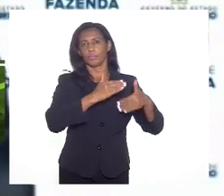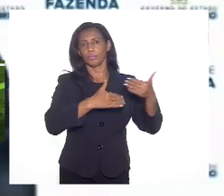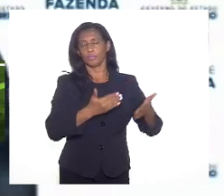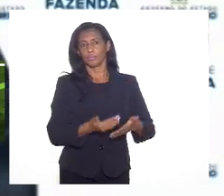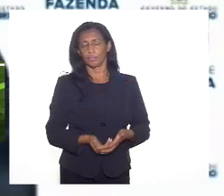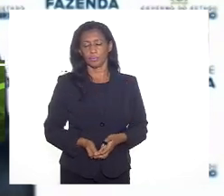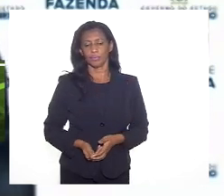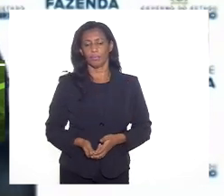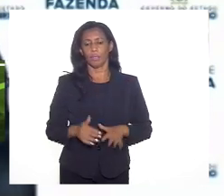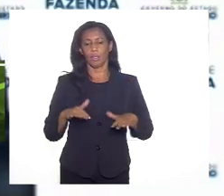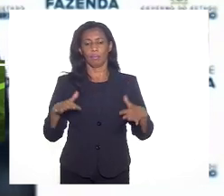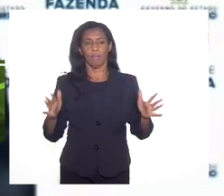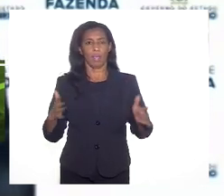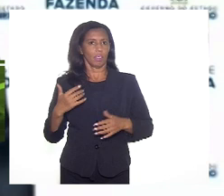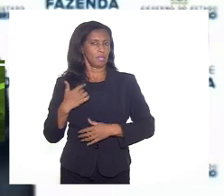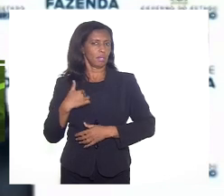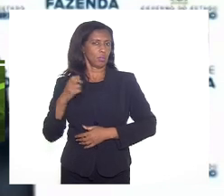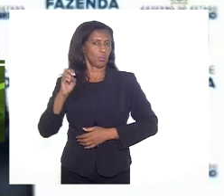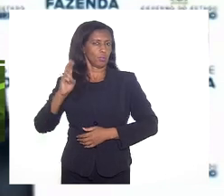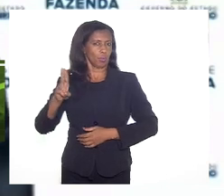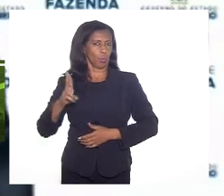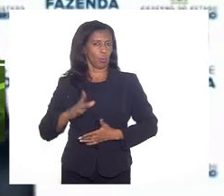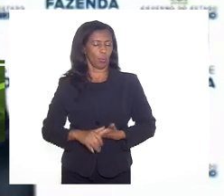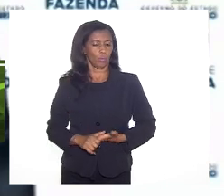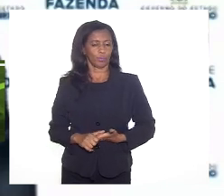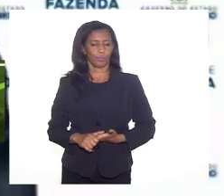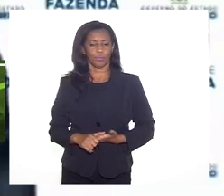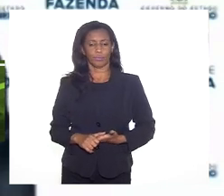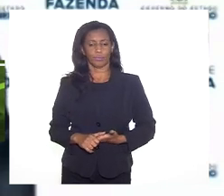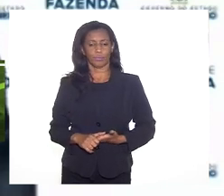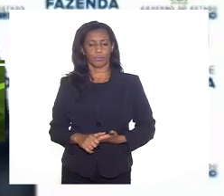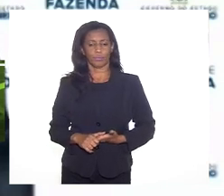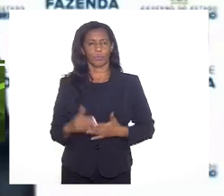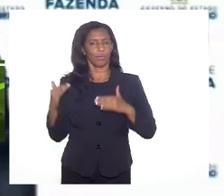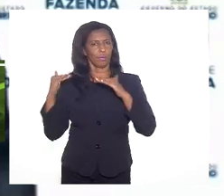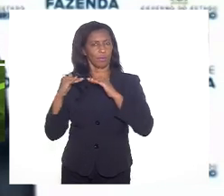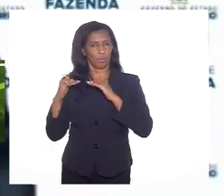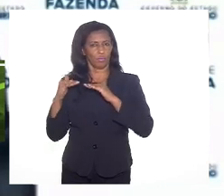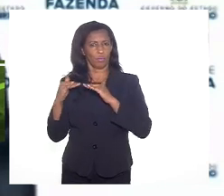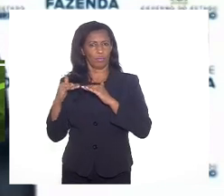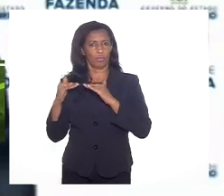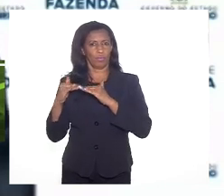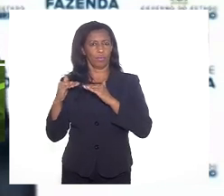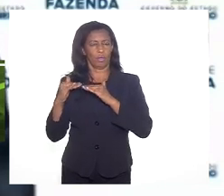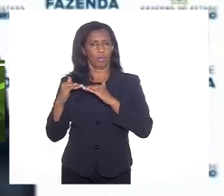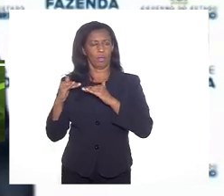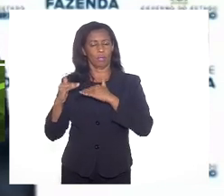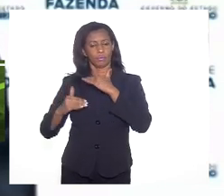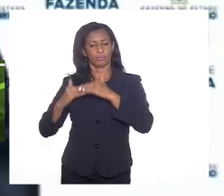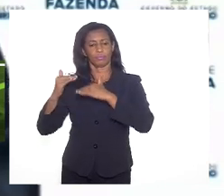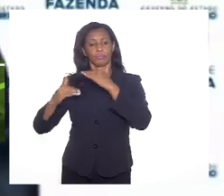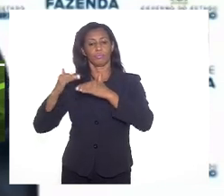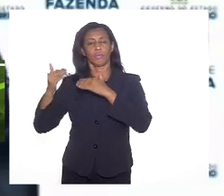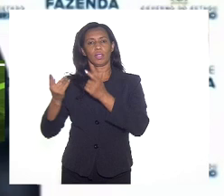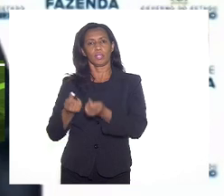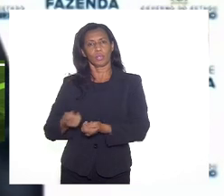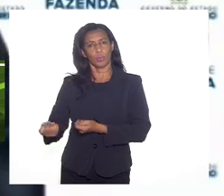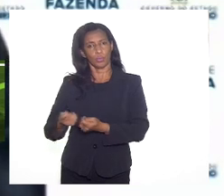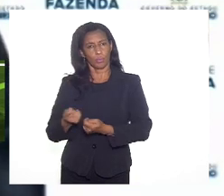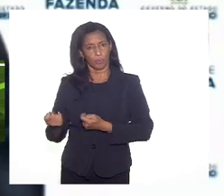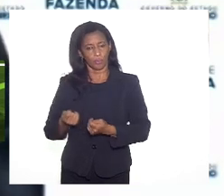mas eu sou extremamente favorável a desenvolvimento nessa nova